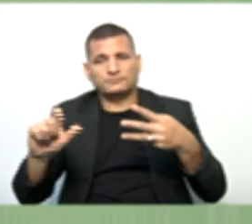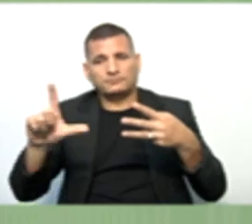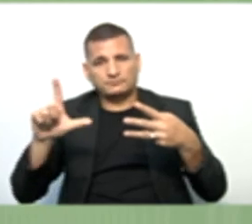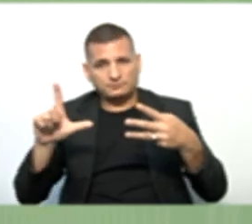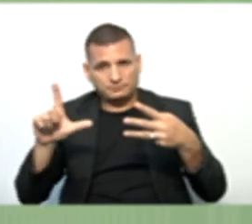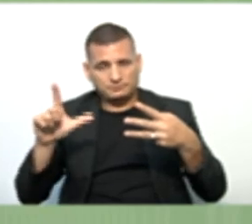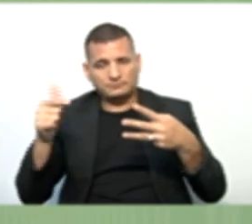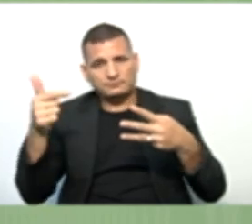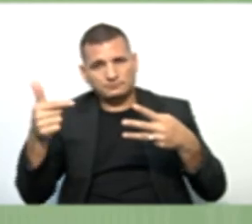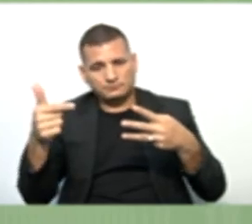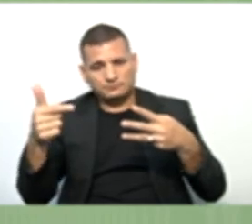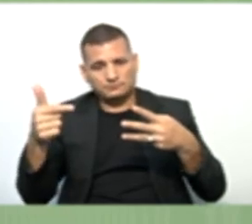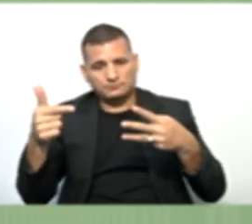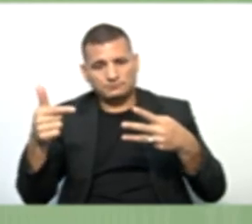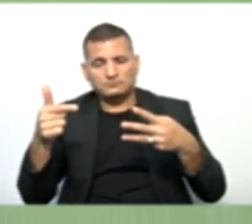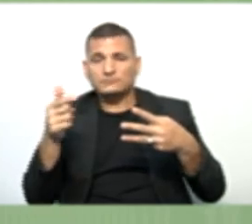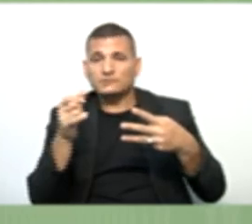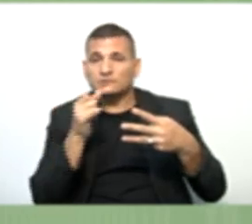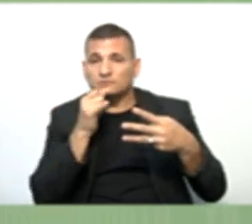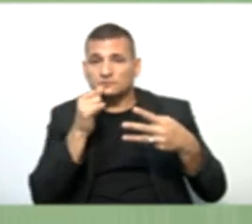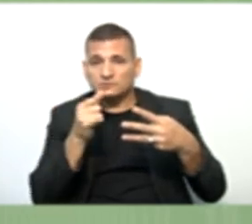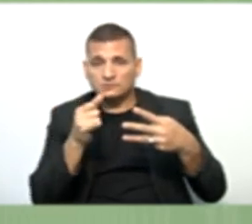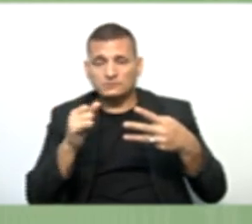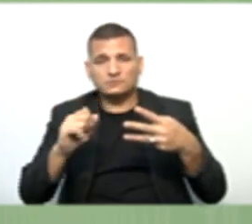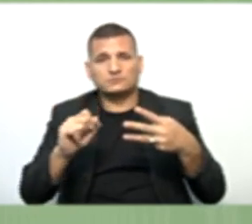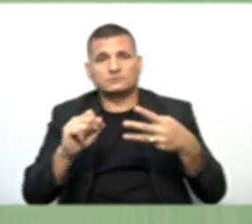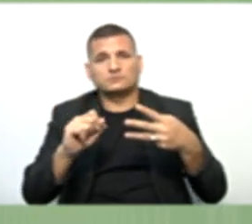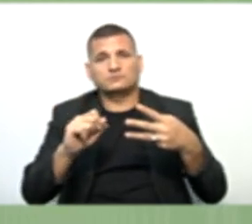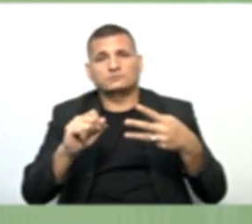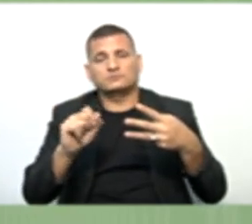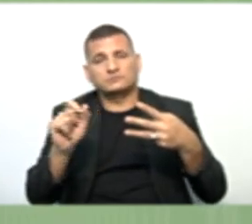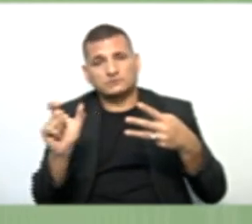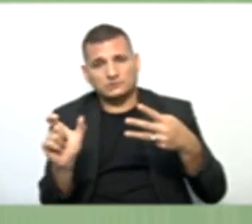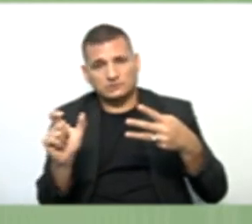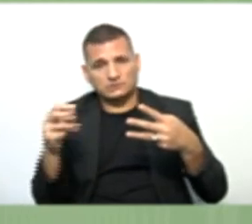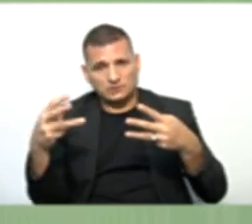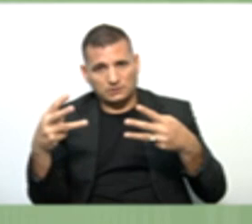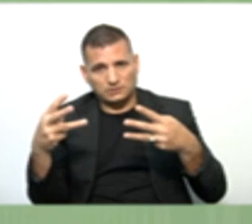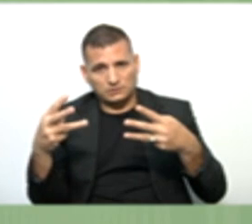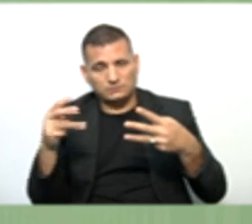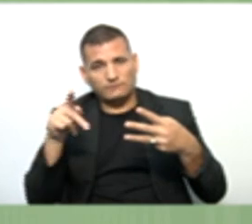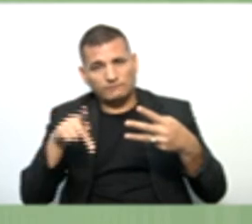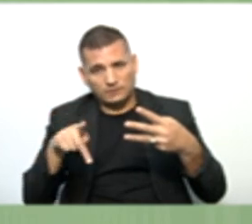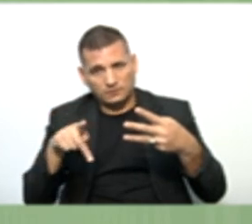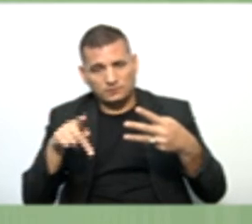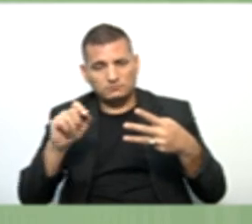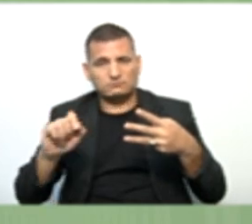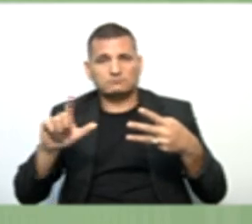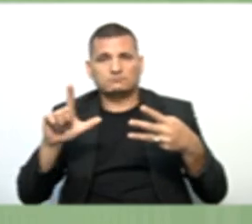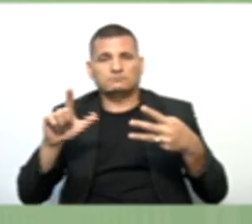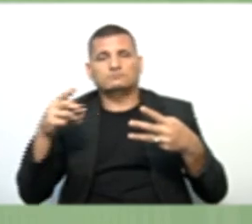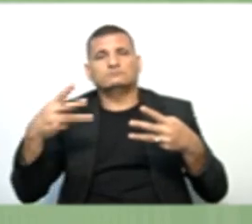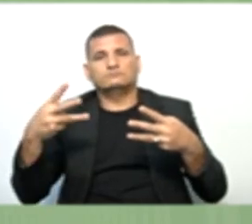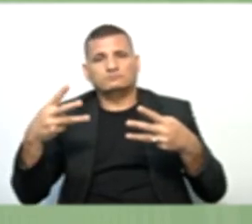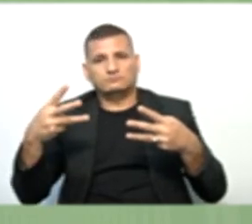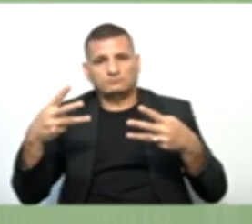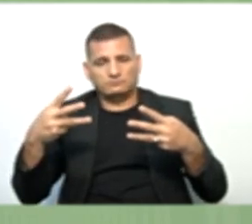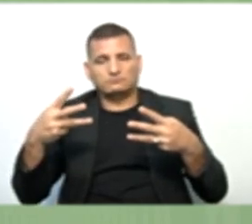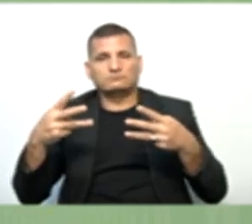executar o comando 2. E se a condição 3 for a verdadeira, ele vai executar o comando 3.